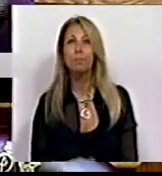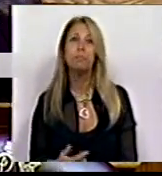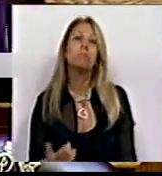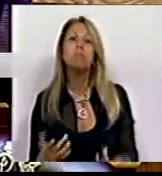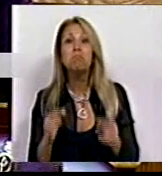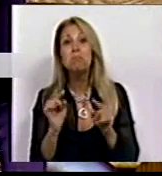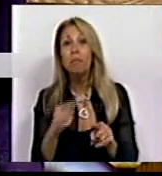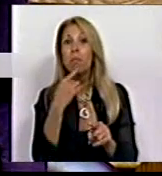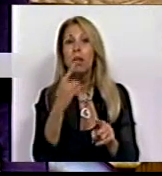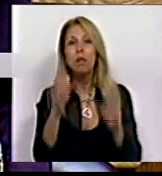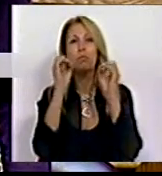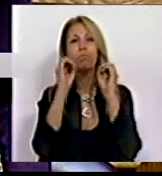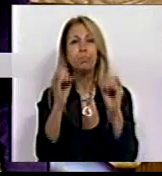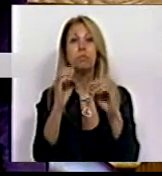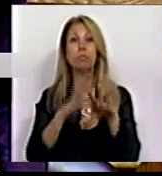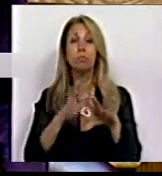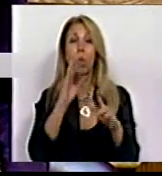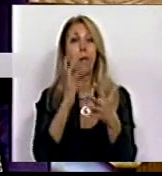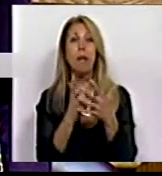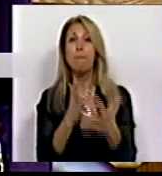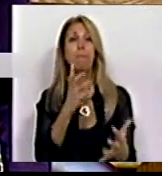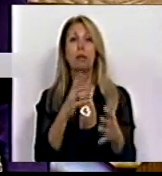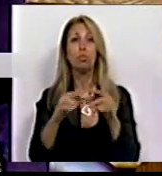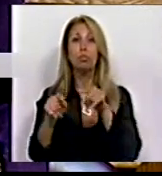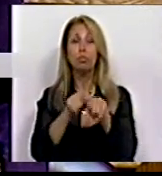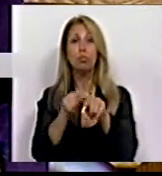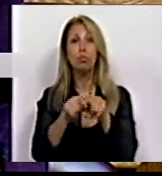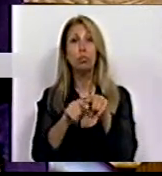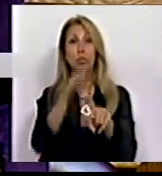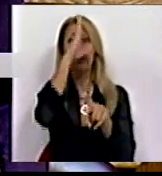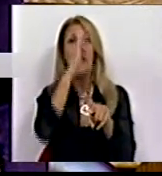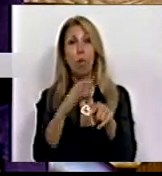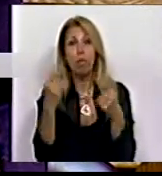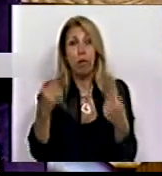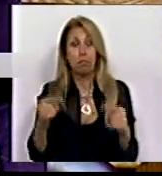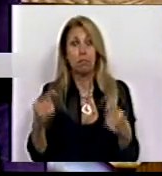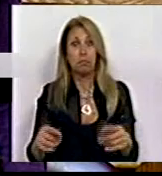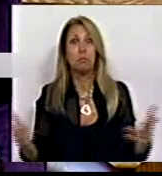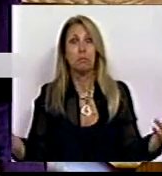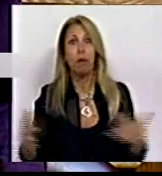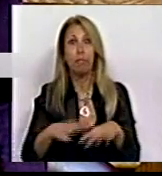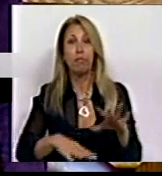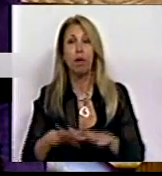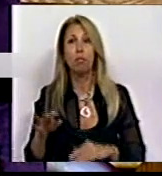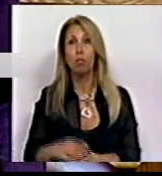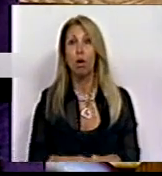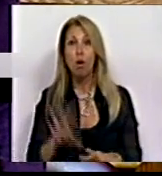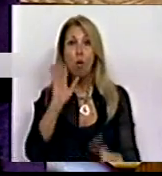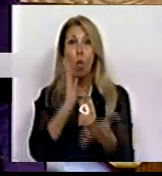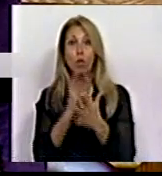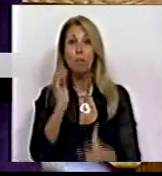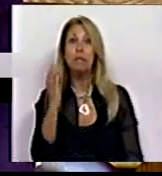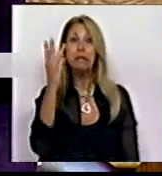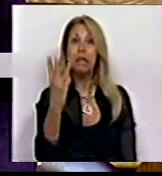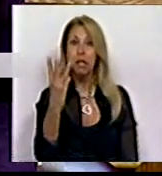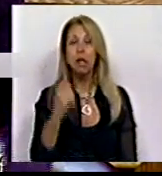se disse sobre o impacto das políticas que este Governo tem vindo a implementar nos últimos